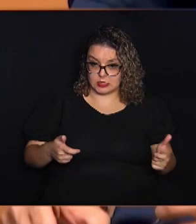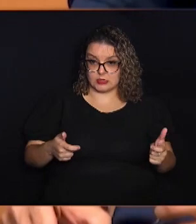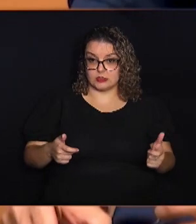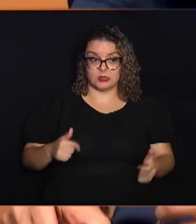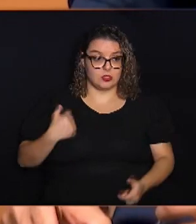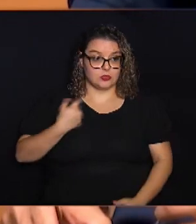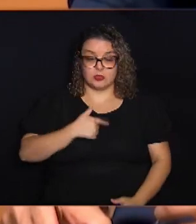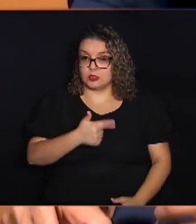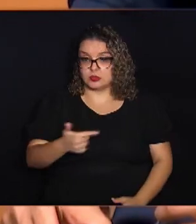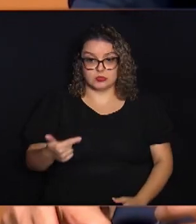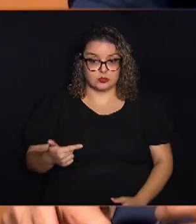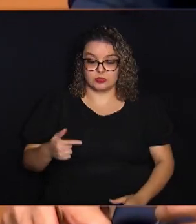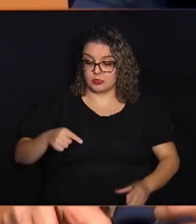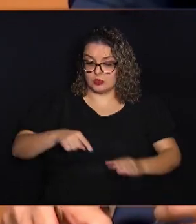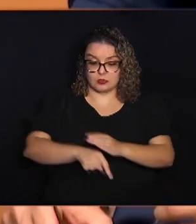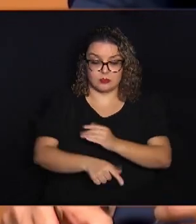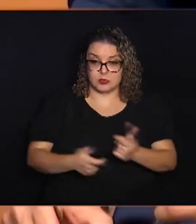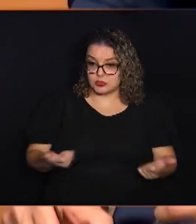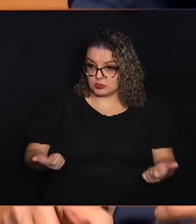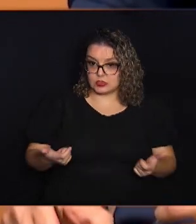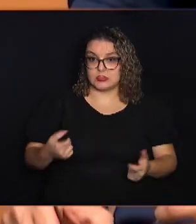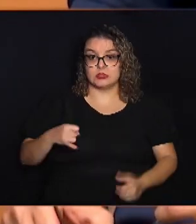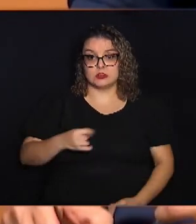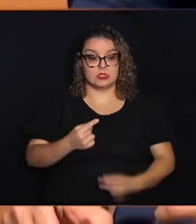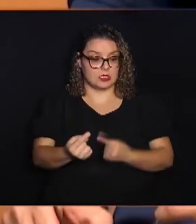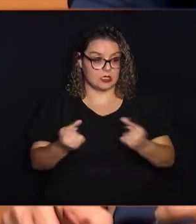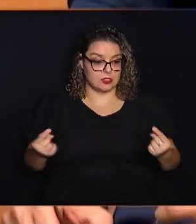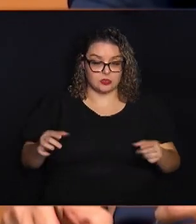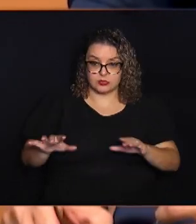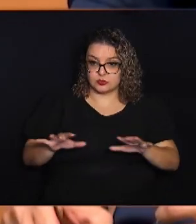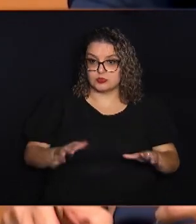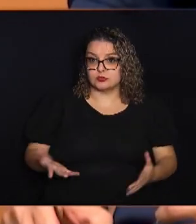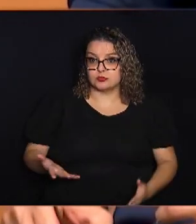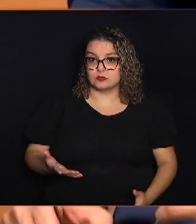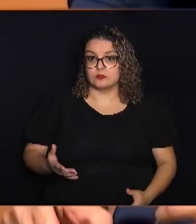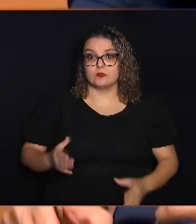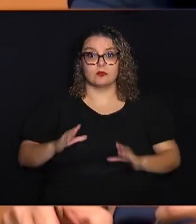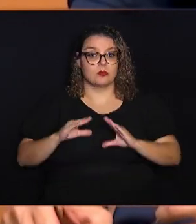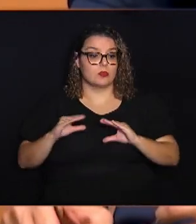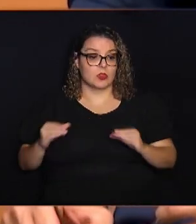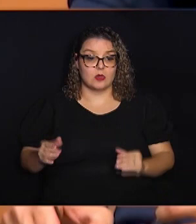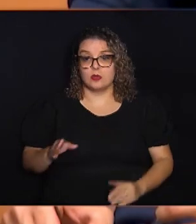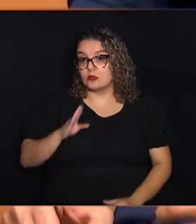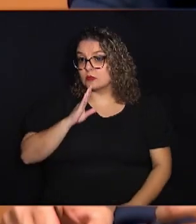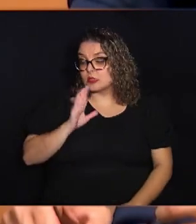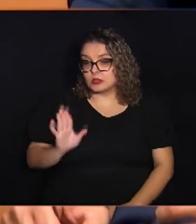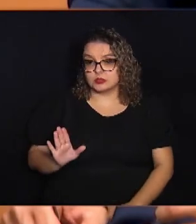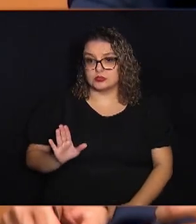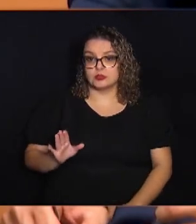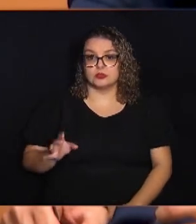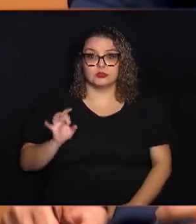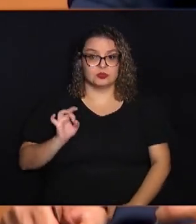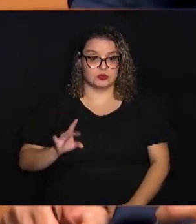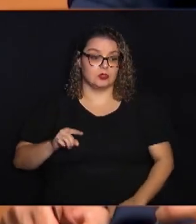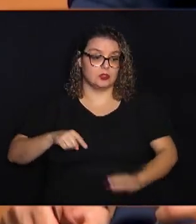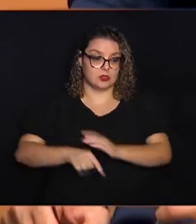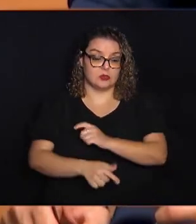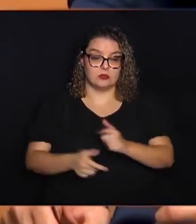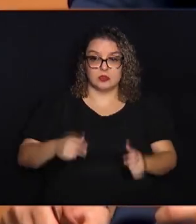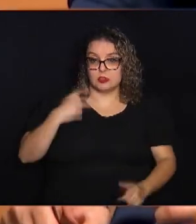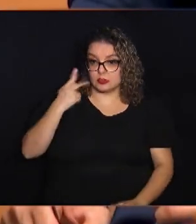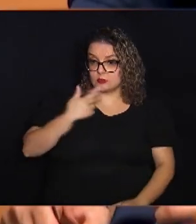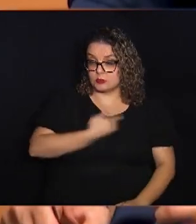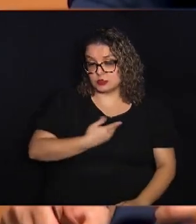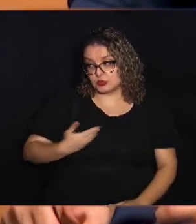tem nenhum avanço se nós ficarmos cada um na sua zona de conforto quietinho. Não, só tem avanço na política